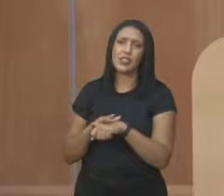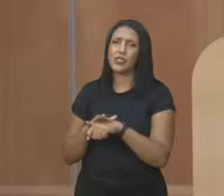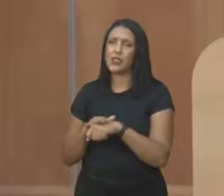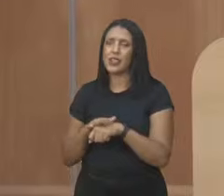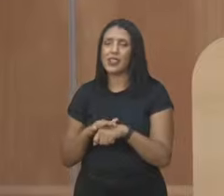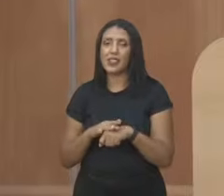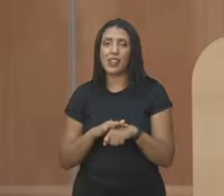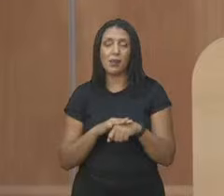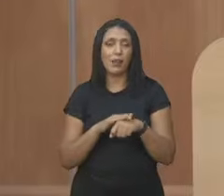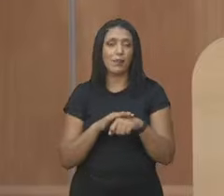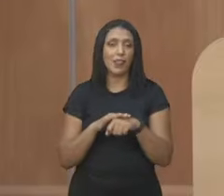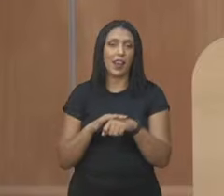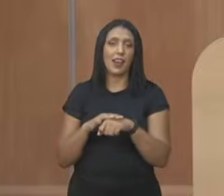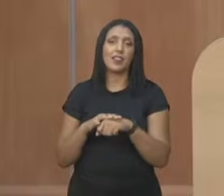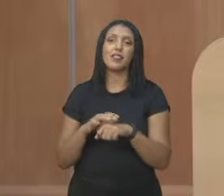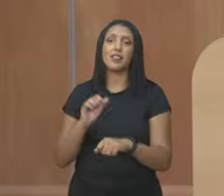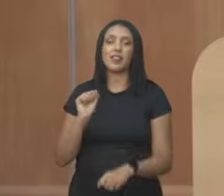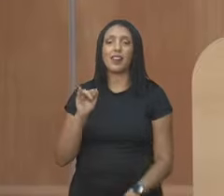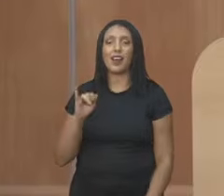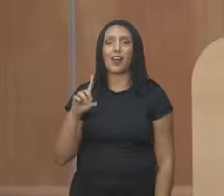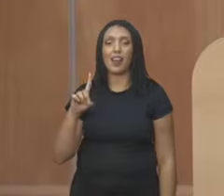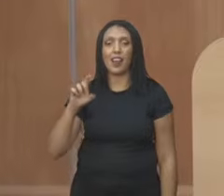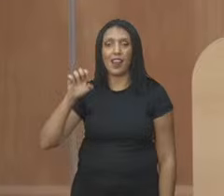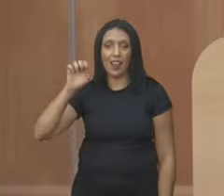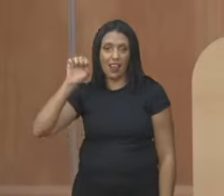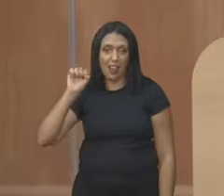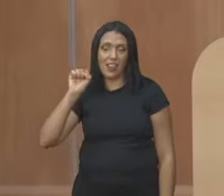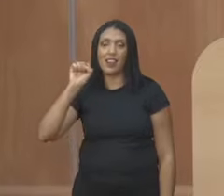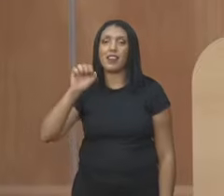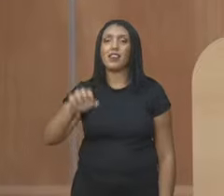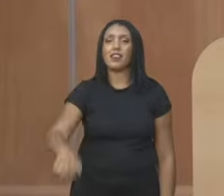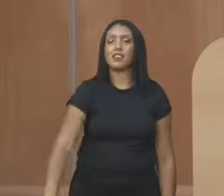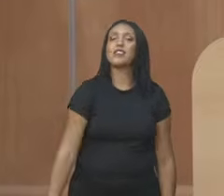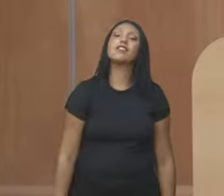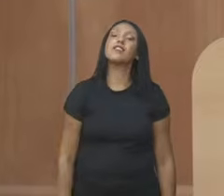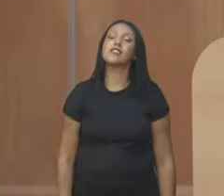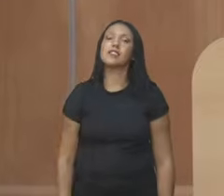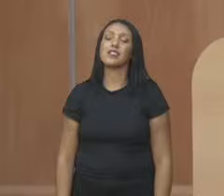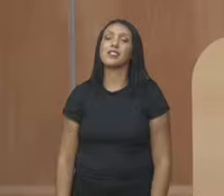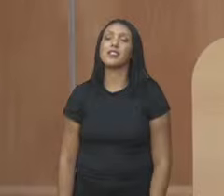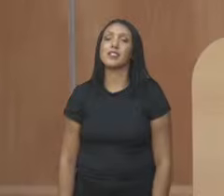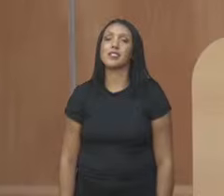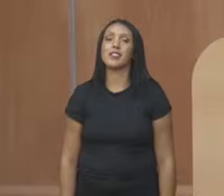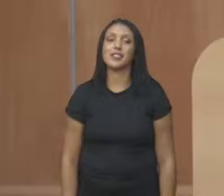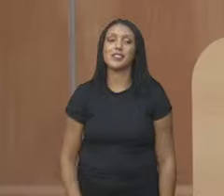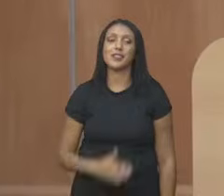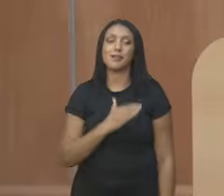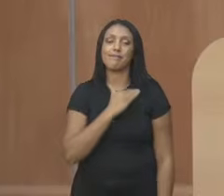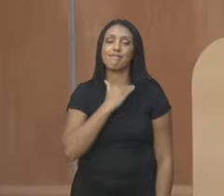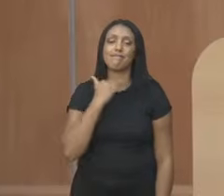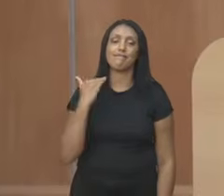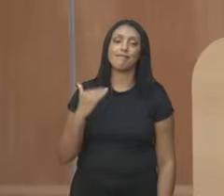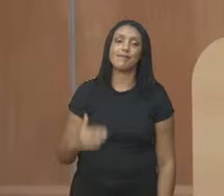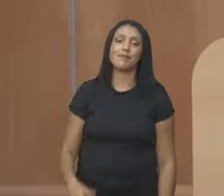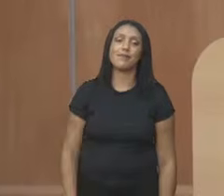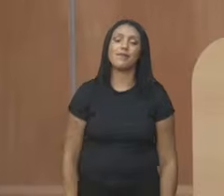aqui em Jacareí uma casa de recuperação, lá na década de final de 80, início de